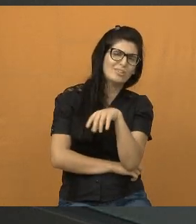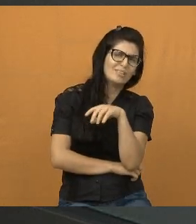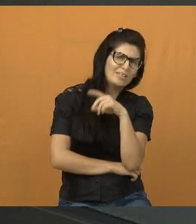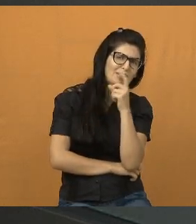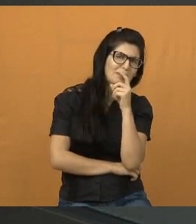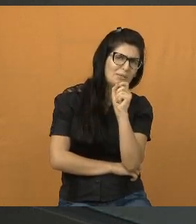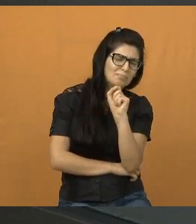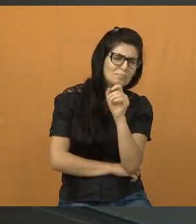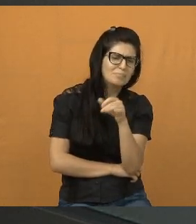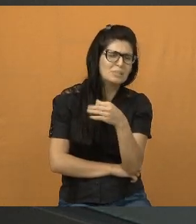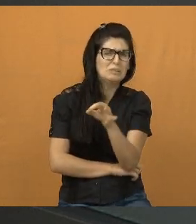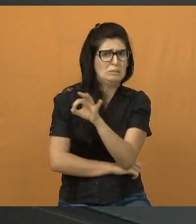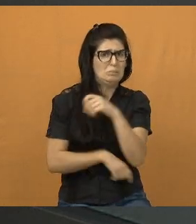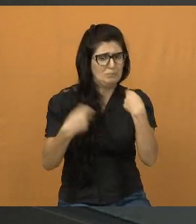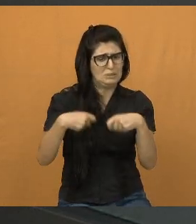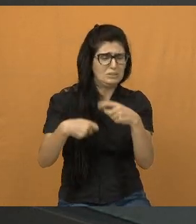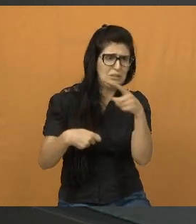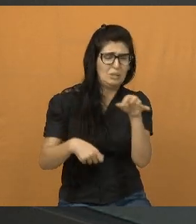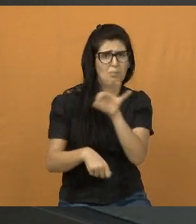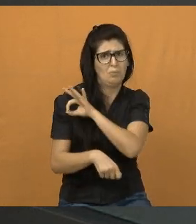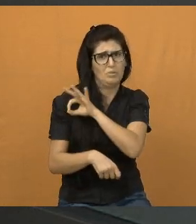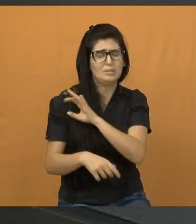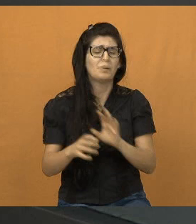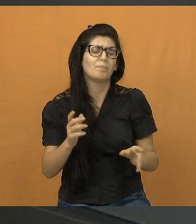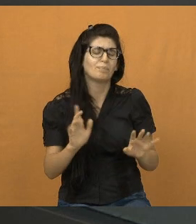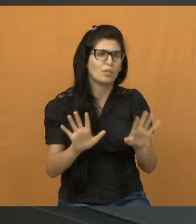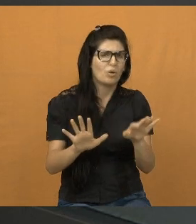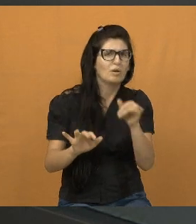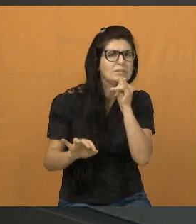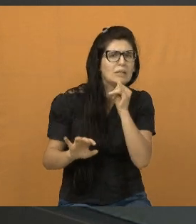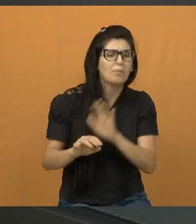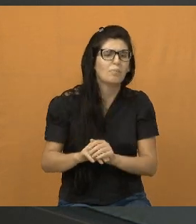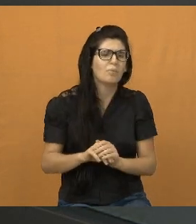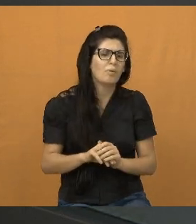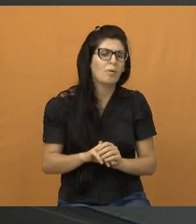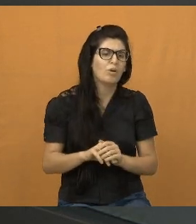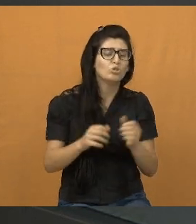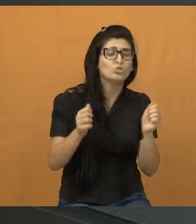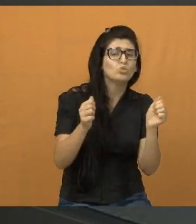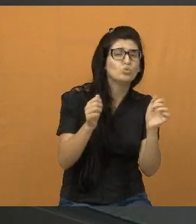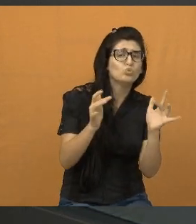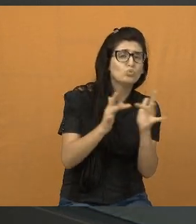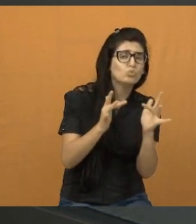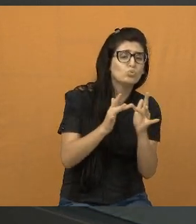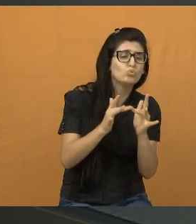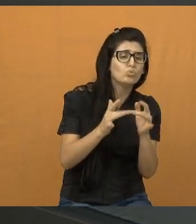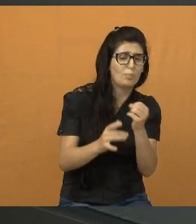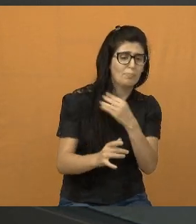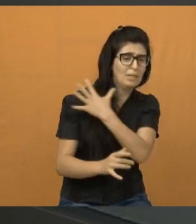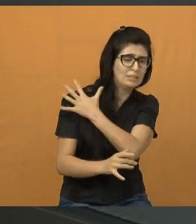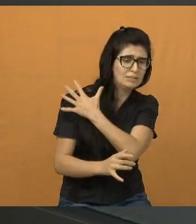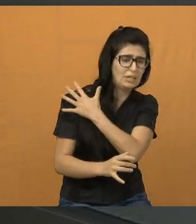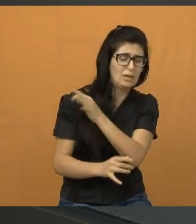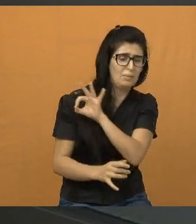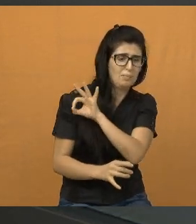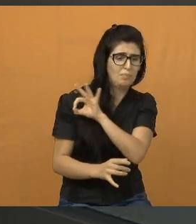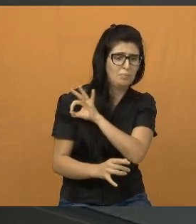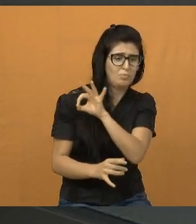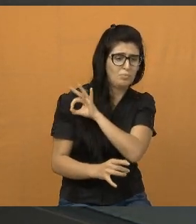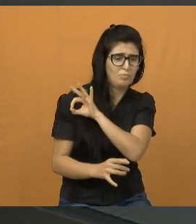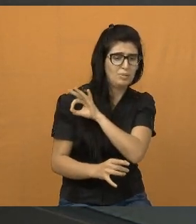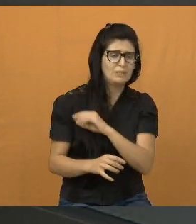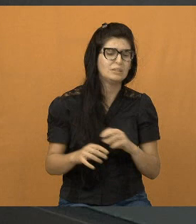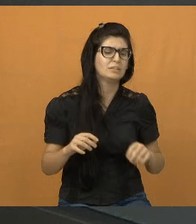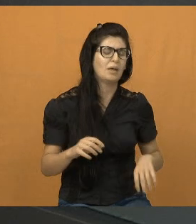Houve diálogo com a polícia militar para a gente detectar essas pessoas que, sem